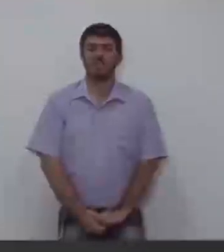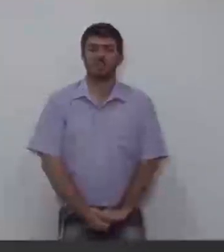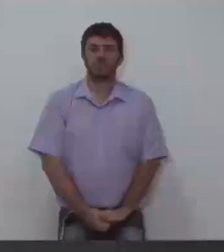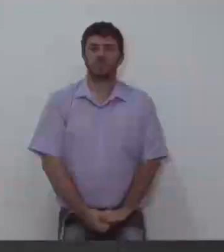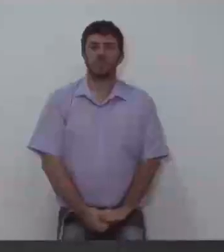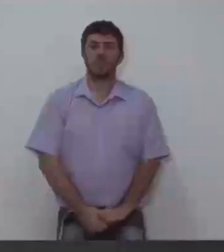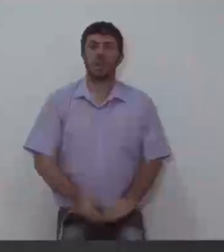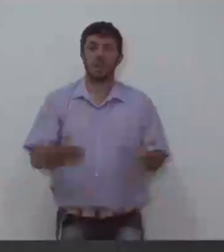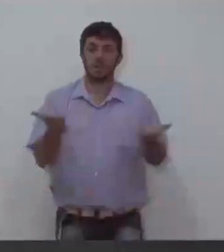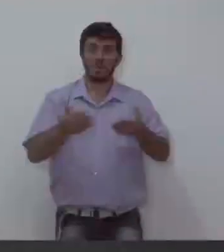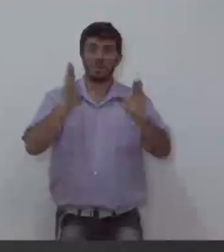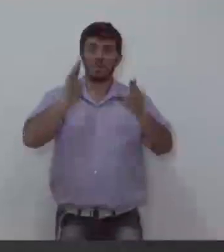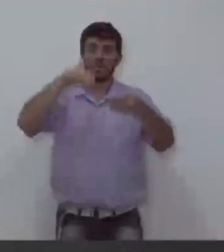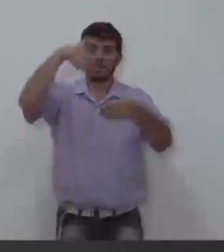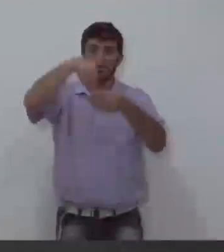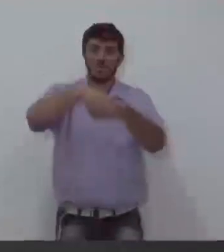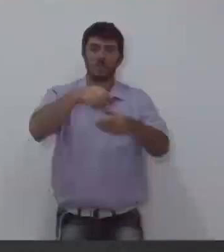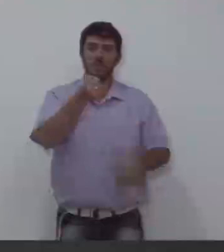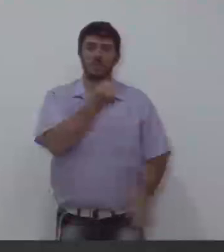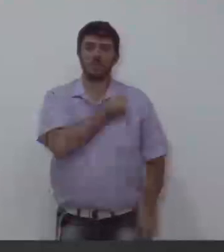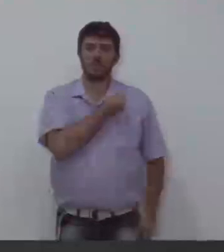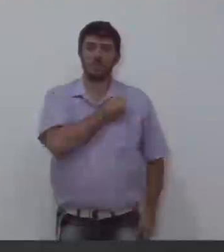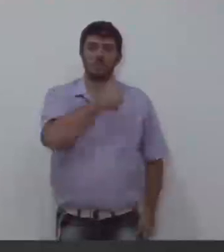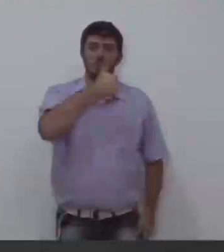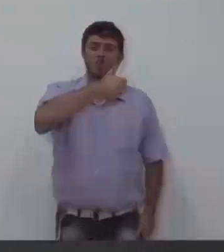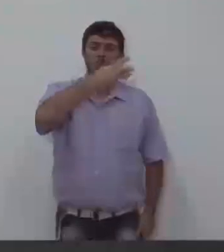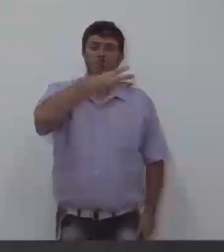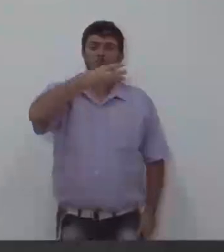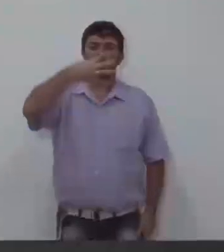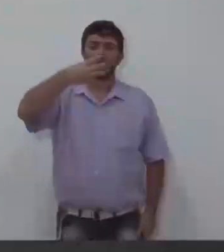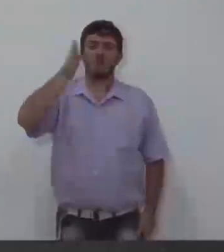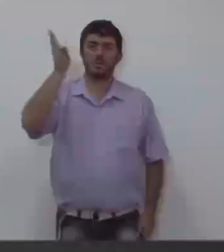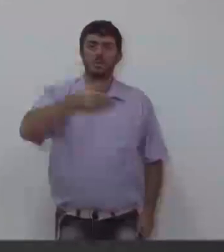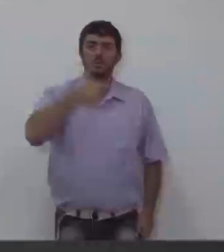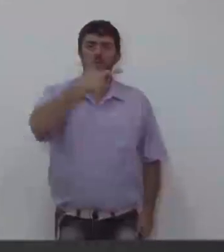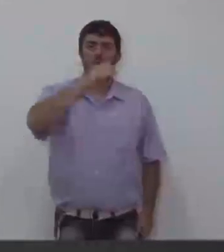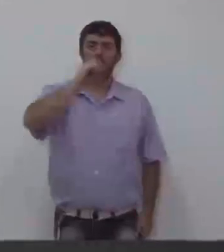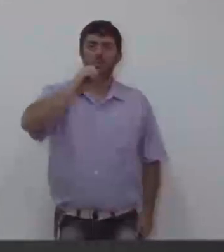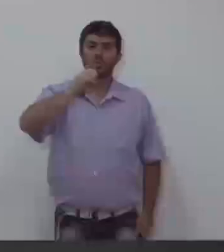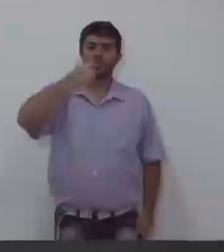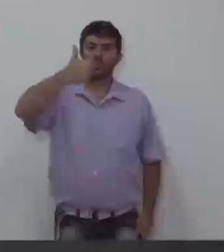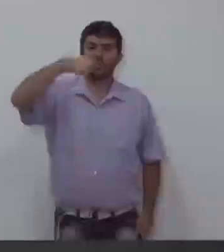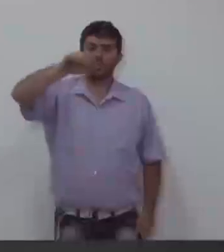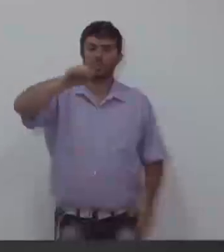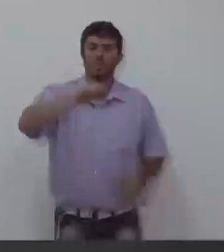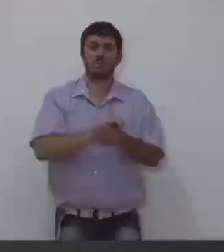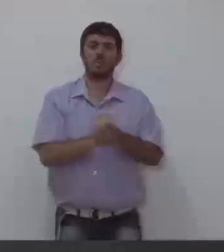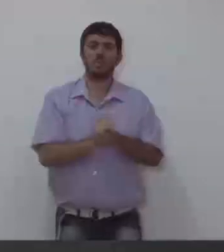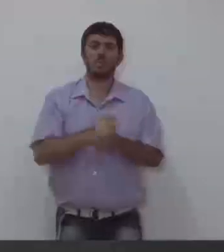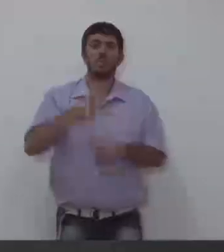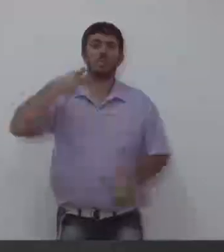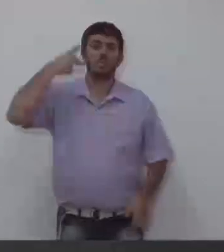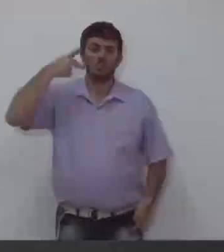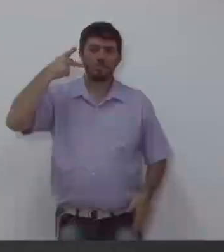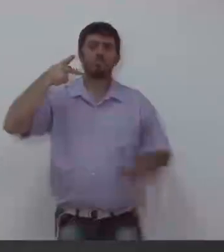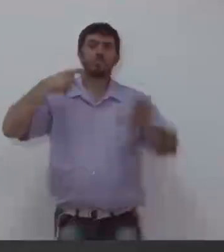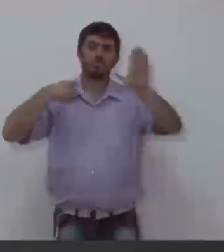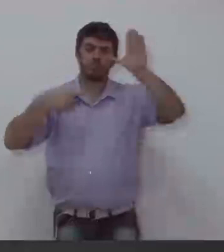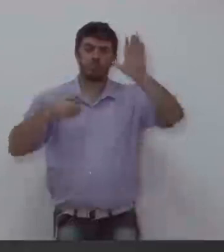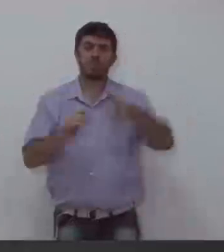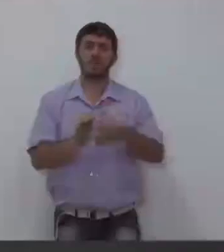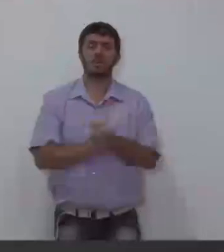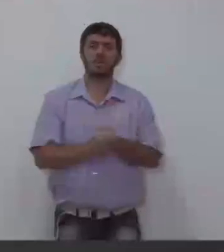Está em votação o requerimento número 134/2019. Eu peço a palavra, senhor presidente. Tem a palavra, vereador.